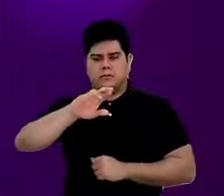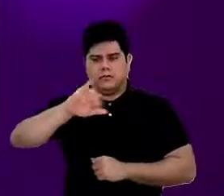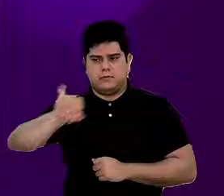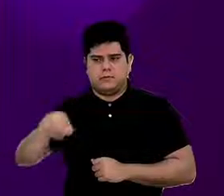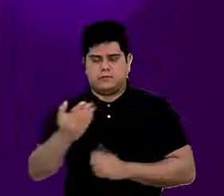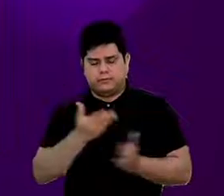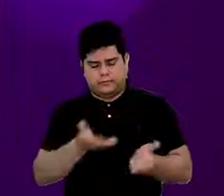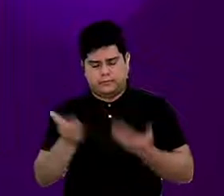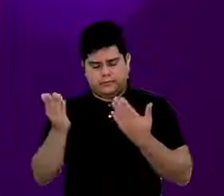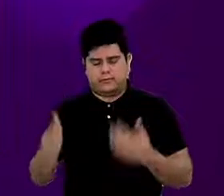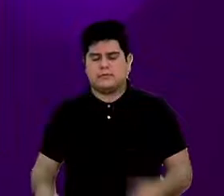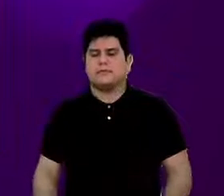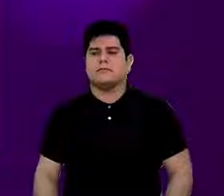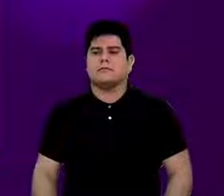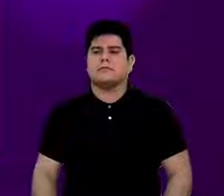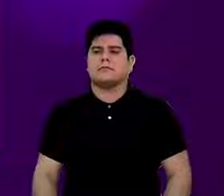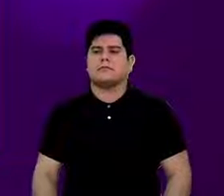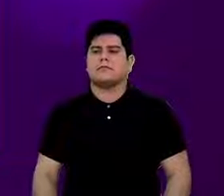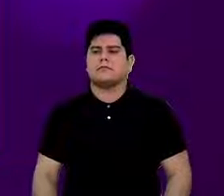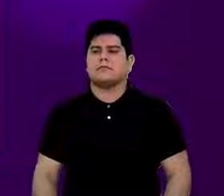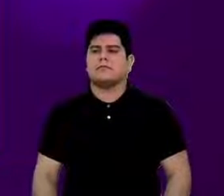Cláudio, por favor, com você.